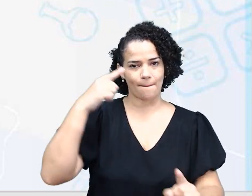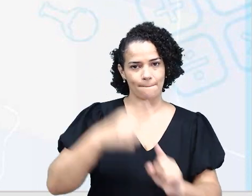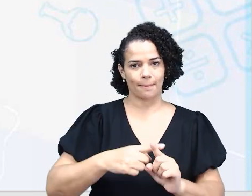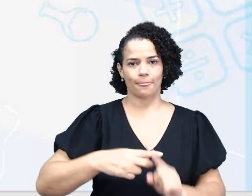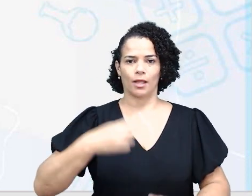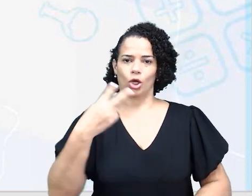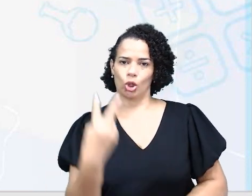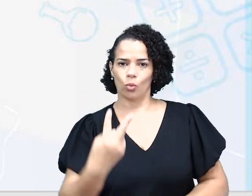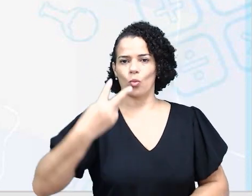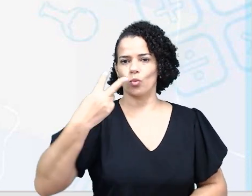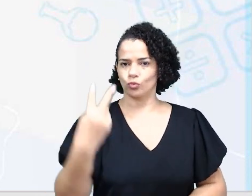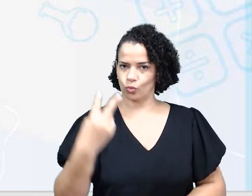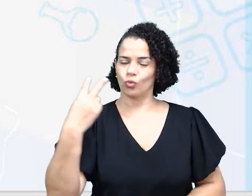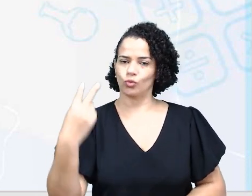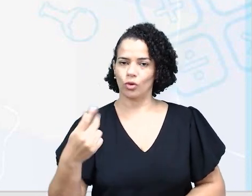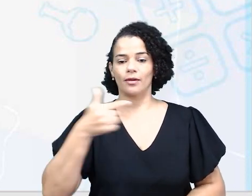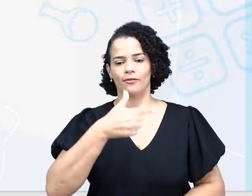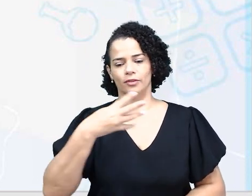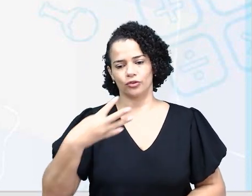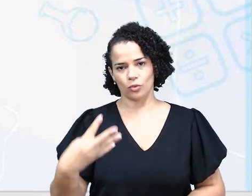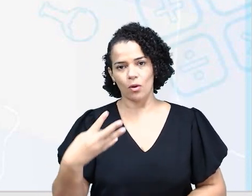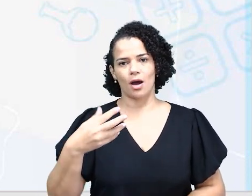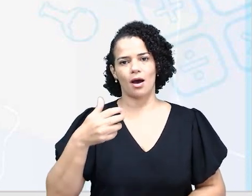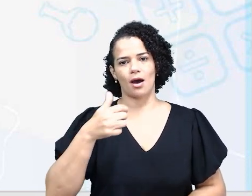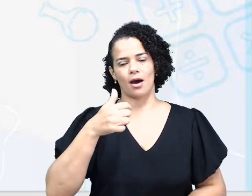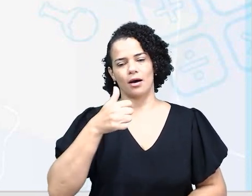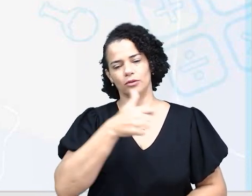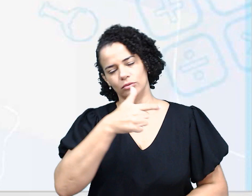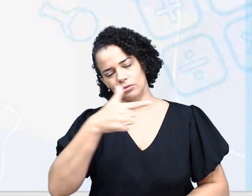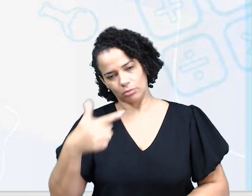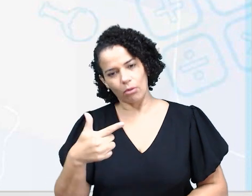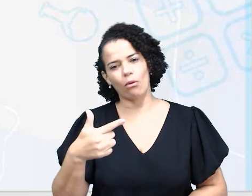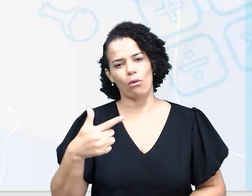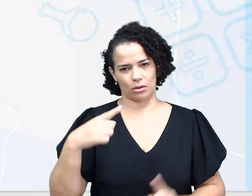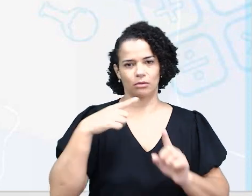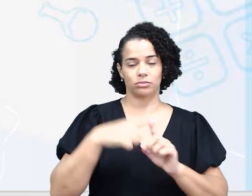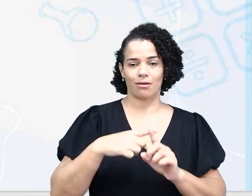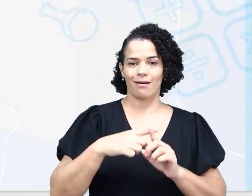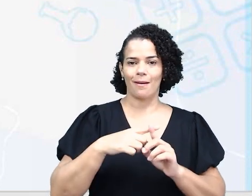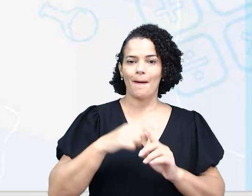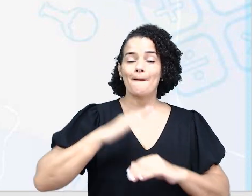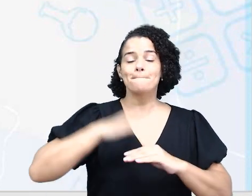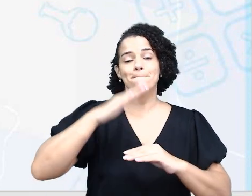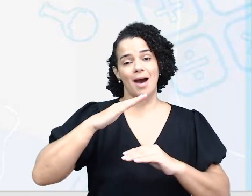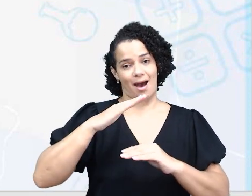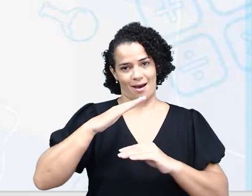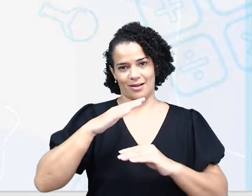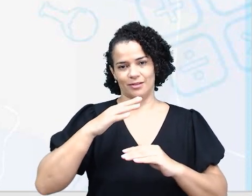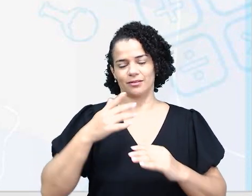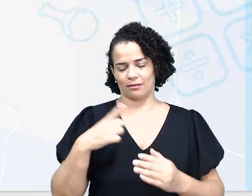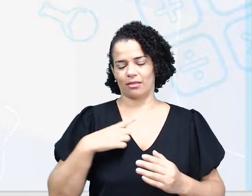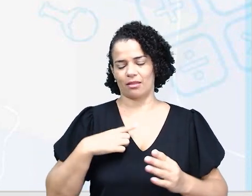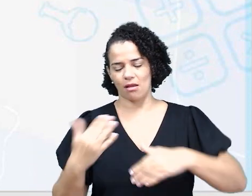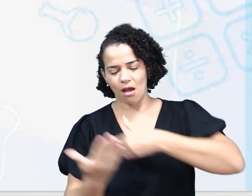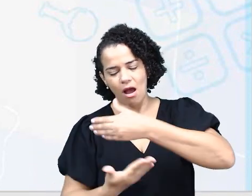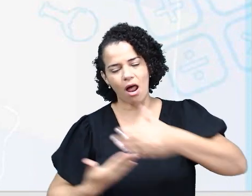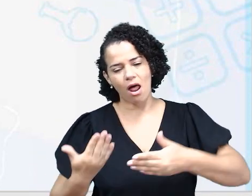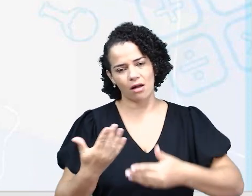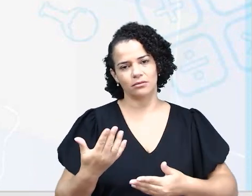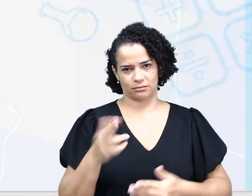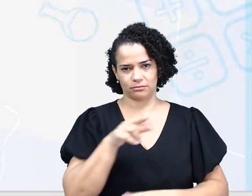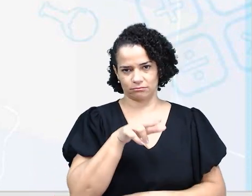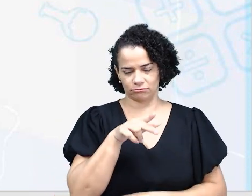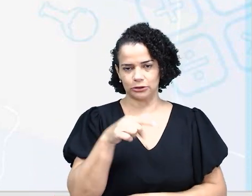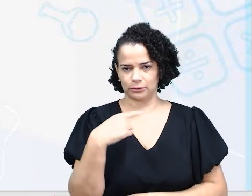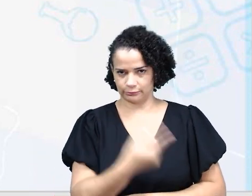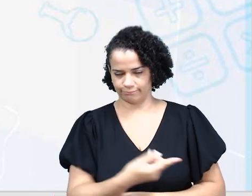é o dobro de 6, 24 é o dobro de 12. Então, existe uma relação entre eles. Logo, eu tenho uma sequência